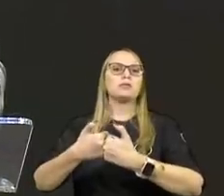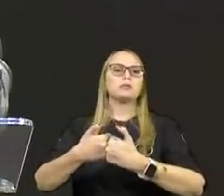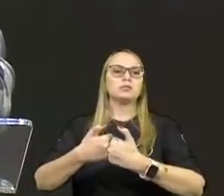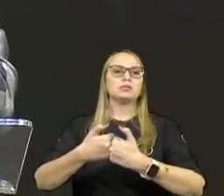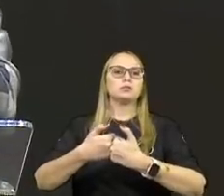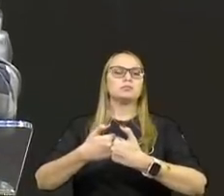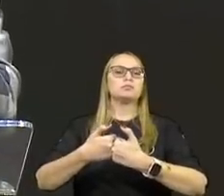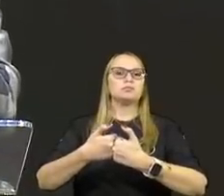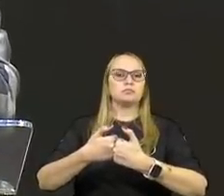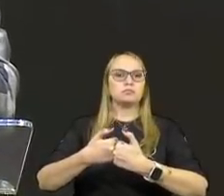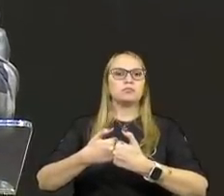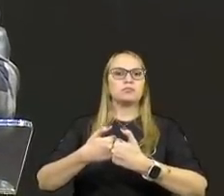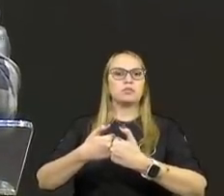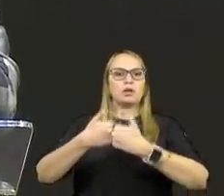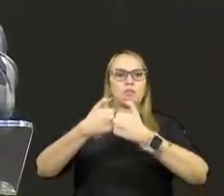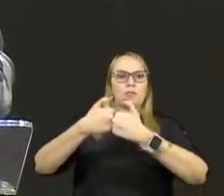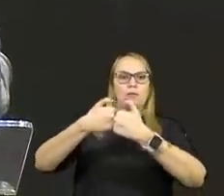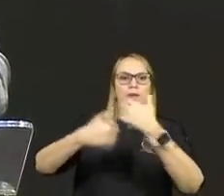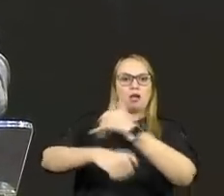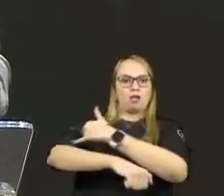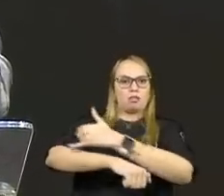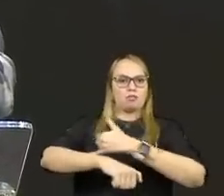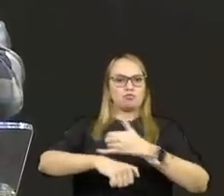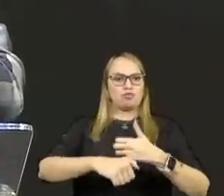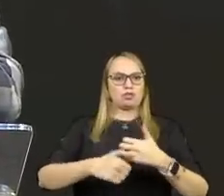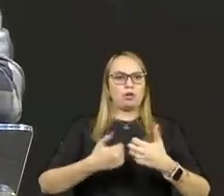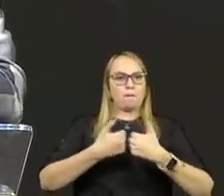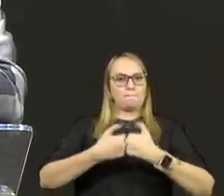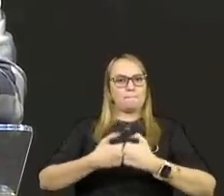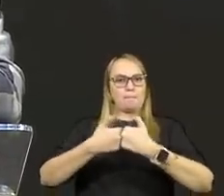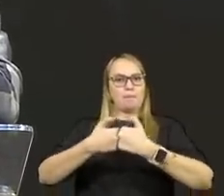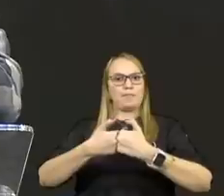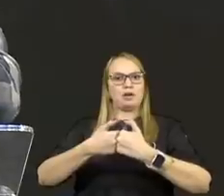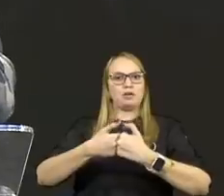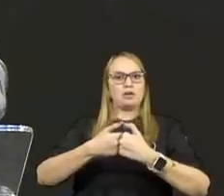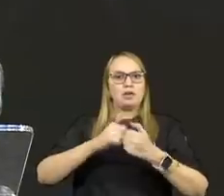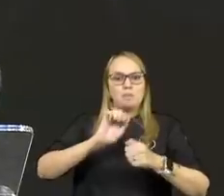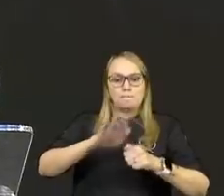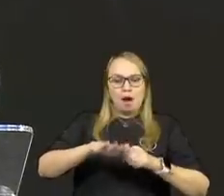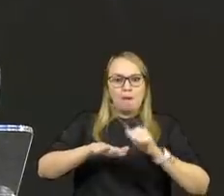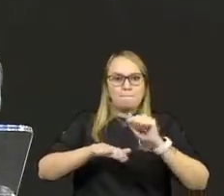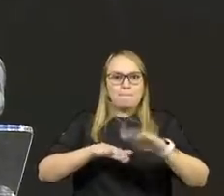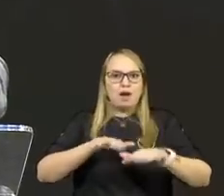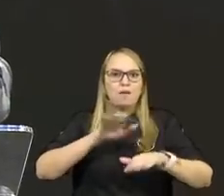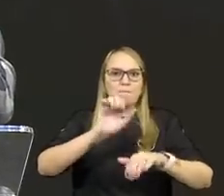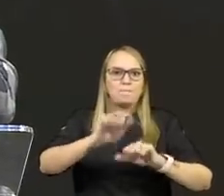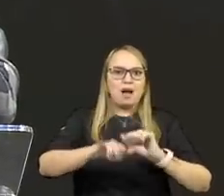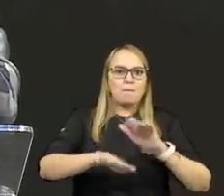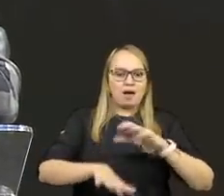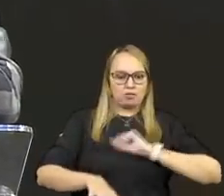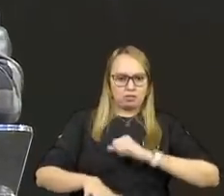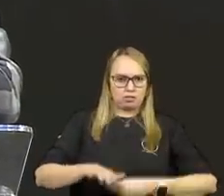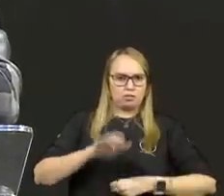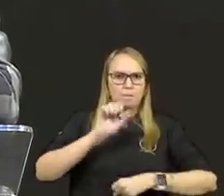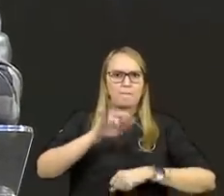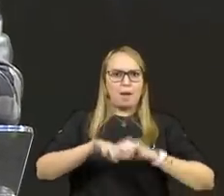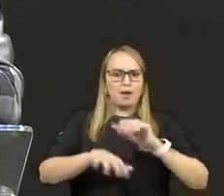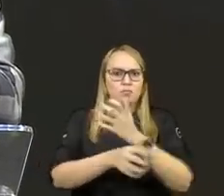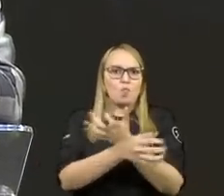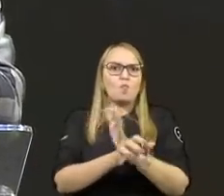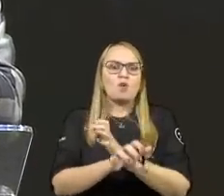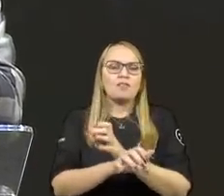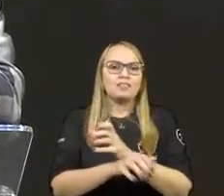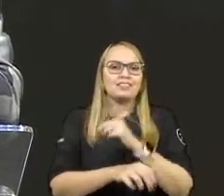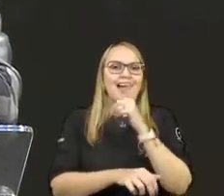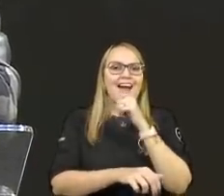do meio do Jordão, e as plantas dos pés dos sacerdotes se puseram em seco, as águas